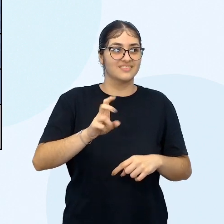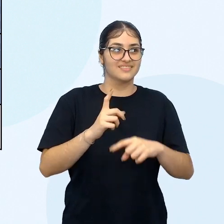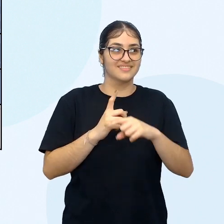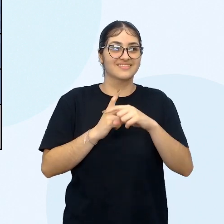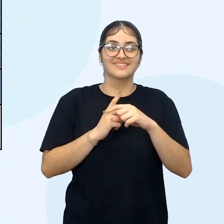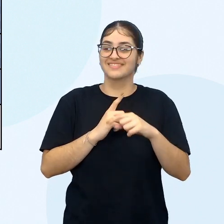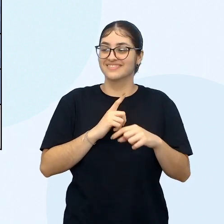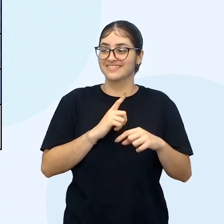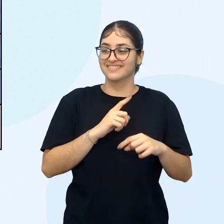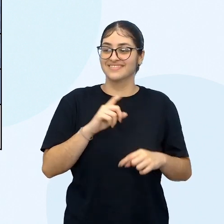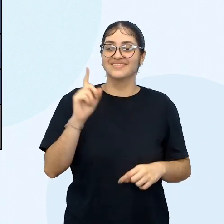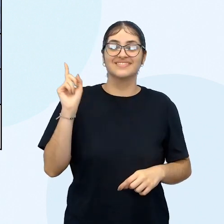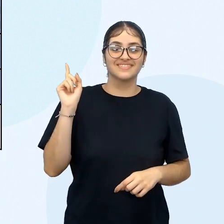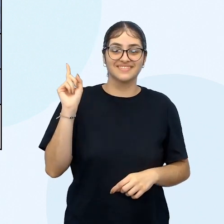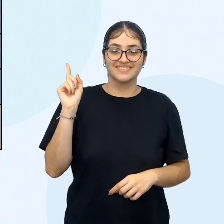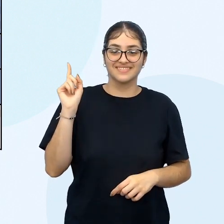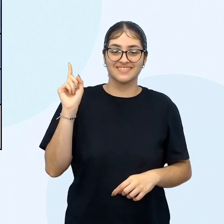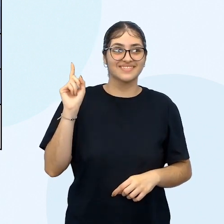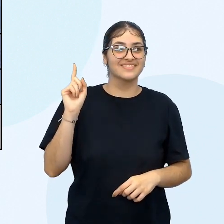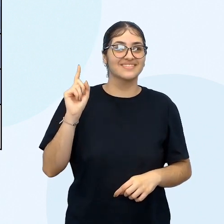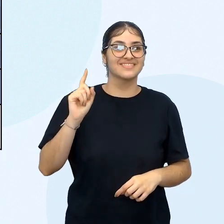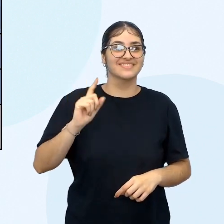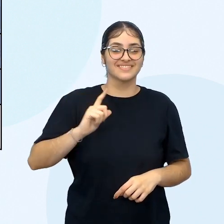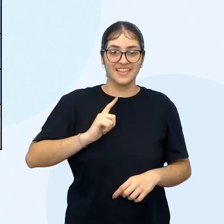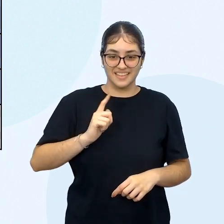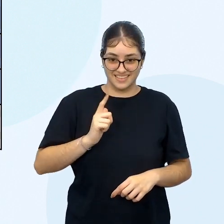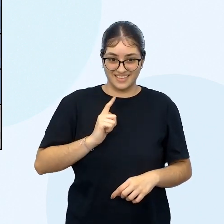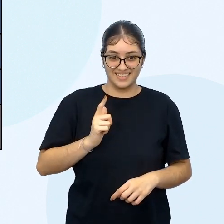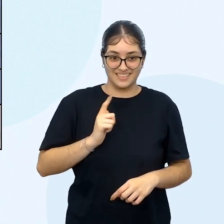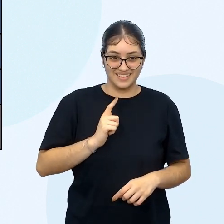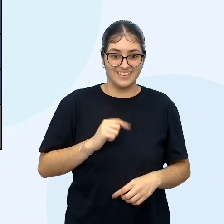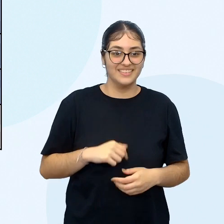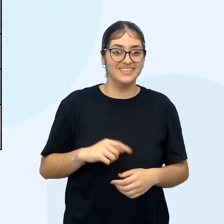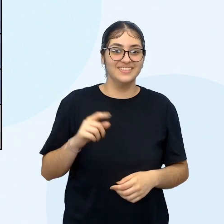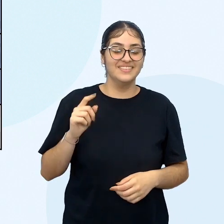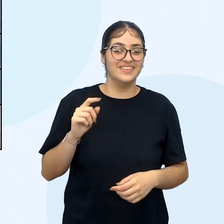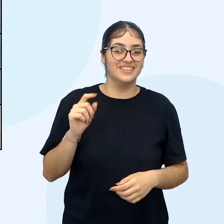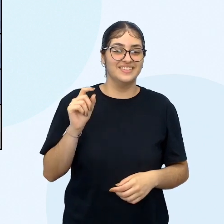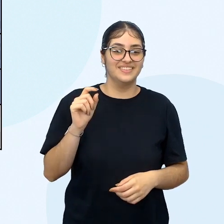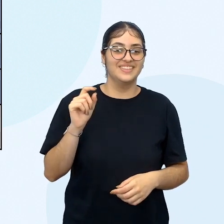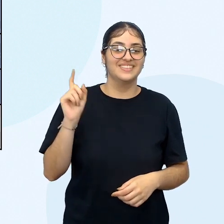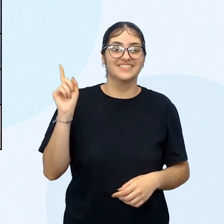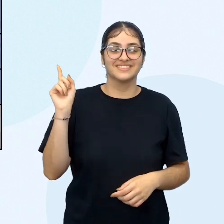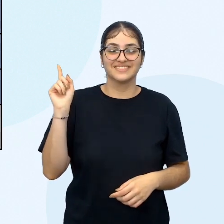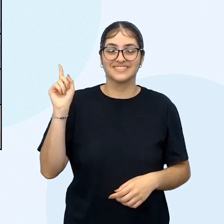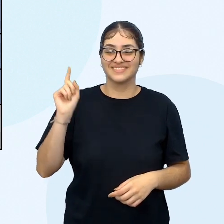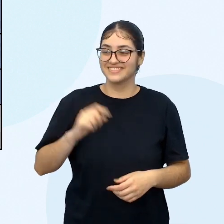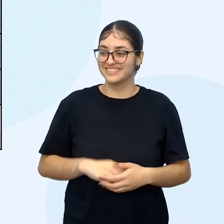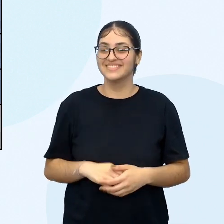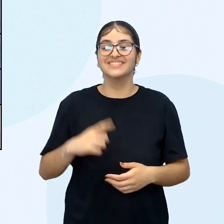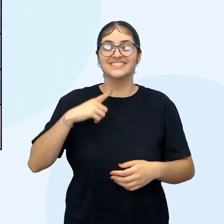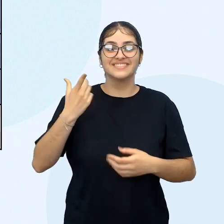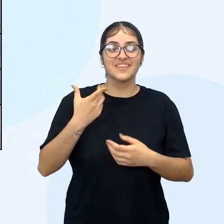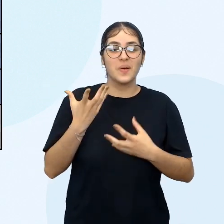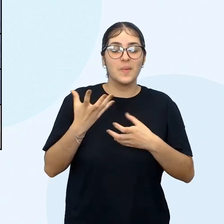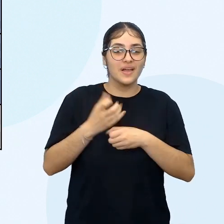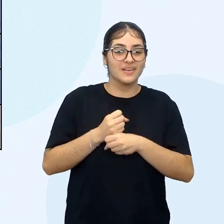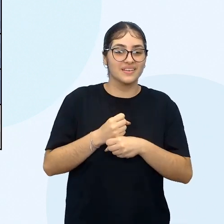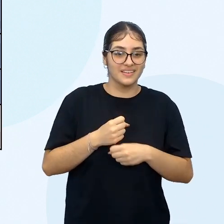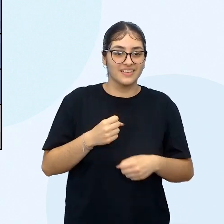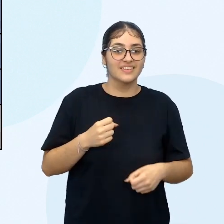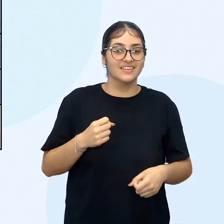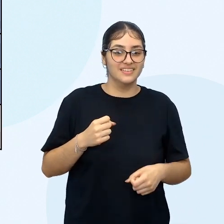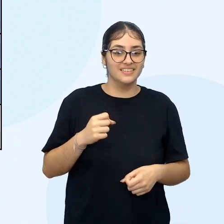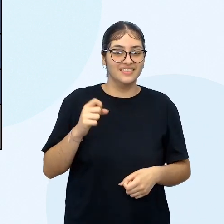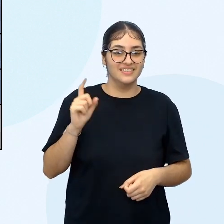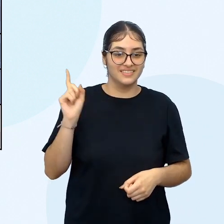55. Arrasei ainda, não errei conta nenhuma. Agora esses aqui é tudo positivo, mas tem número com vírgula. Tá, vamos lá, tá bom? com calma. Então, quando não tem vírgula não precisa pôr, mas quando